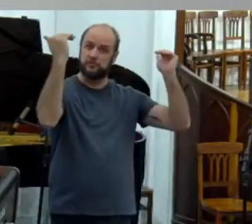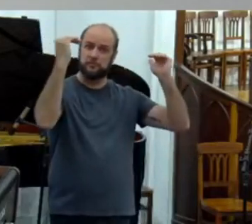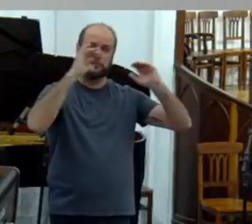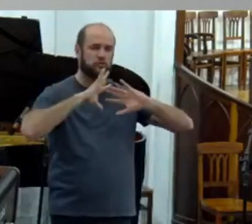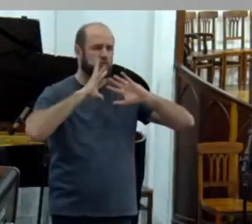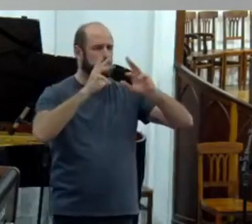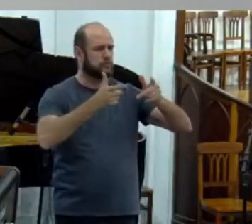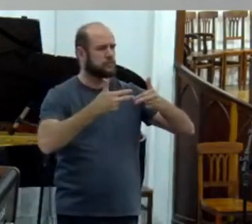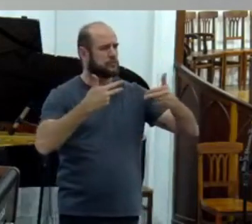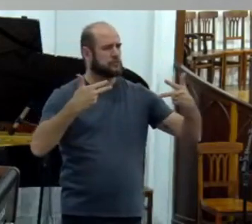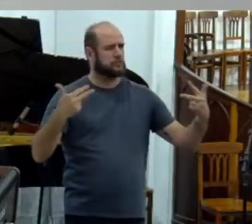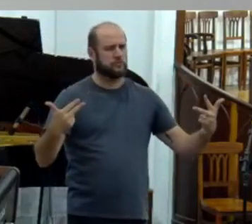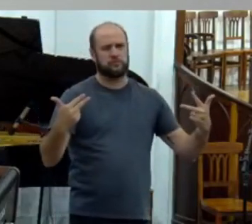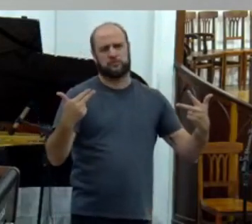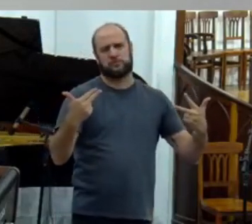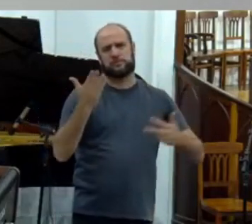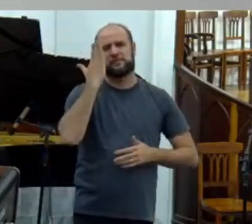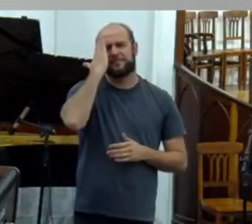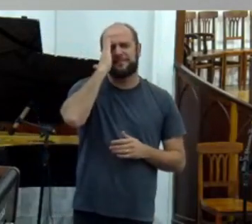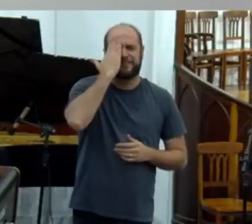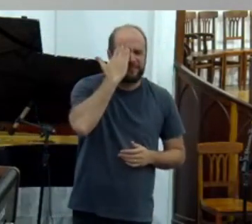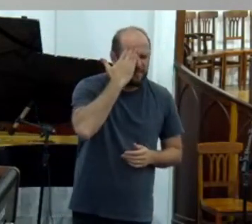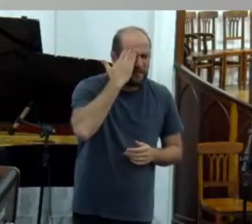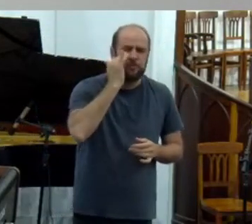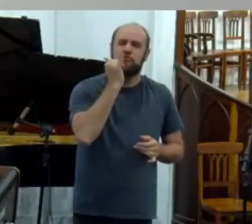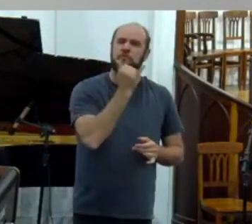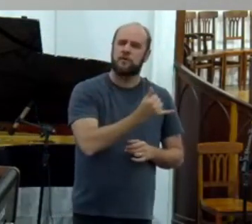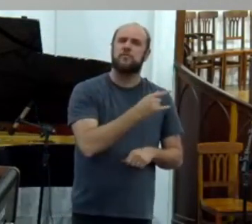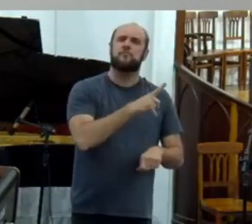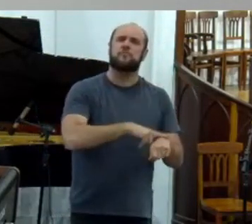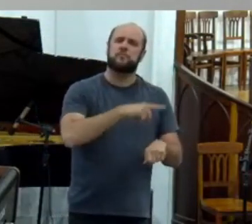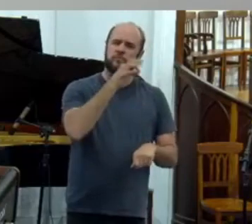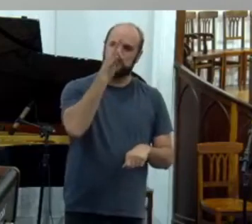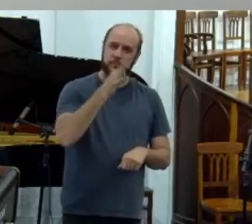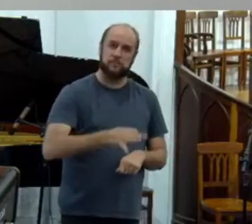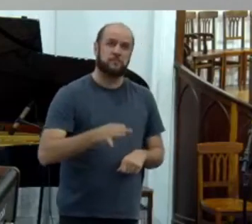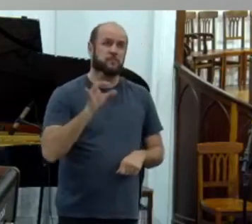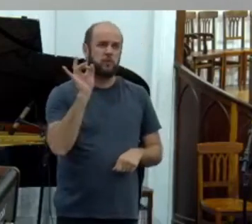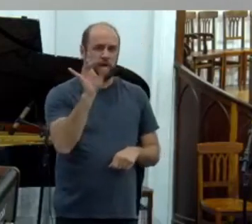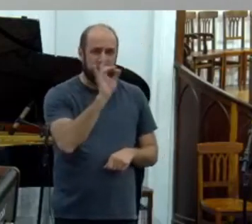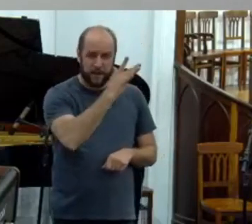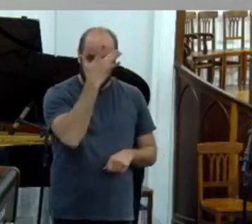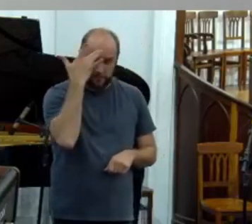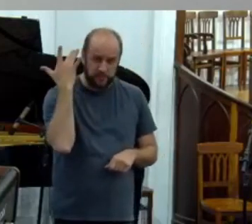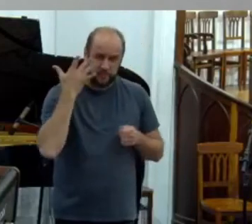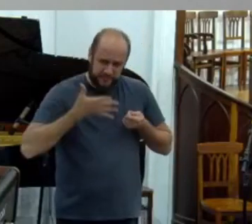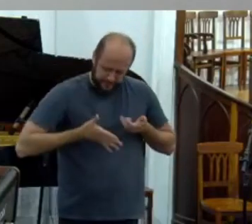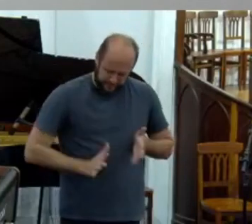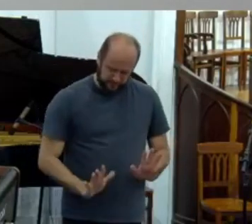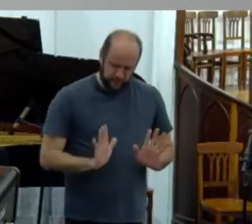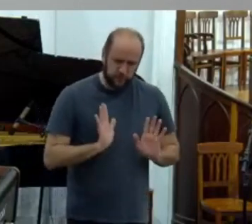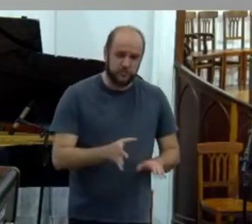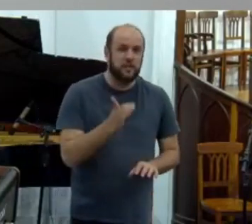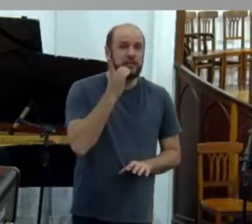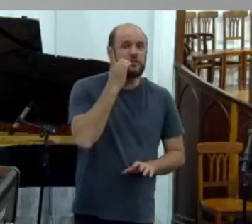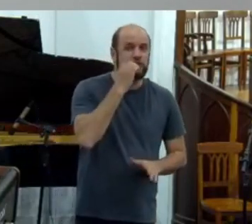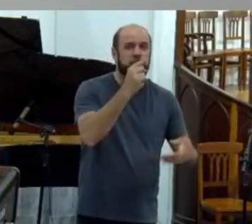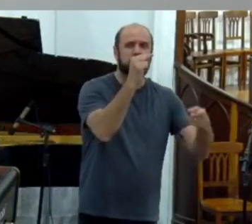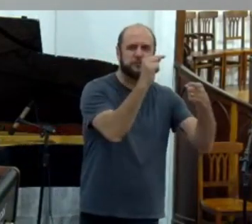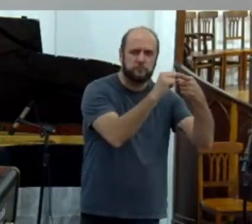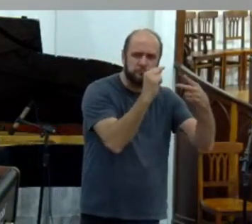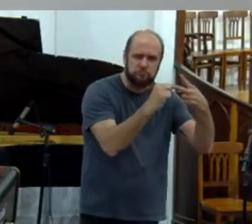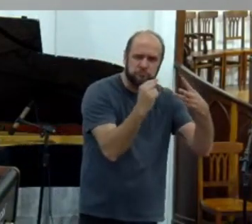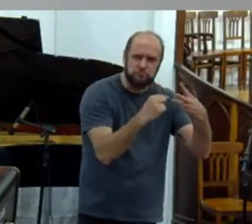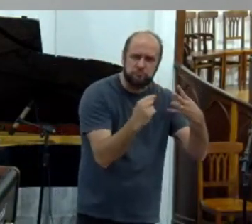coisas, que entende e que disse o momento em que cada um deveria nascer, e já tem os dias contados de cada